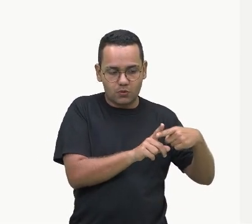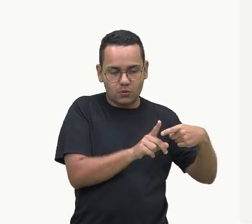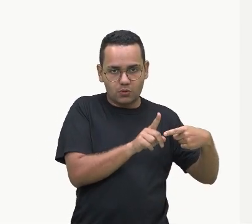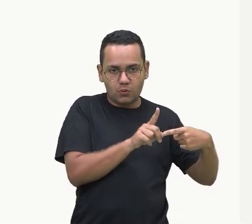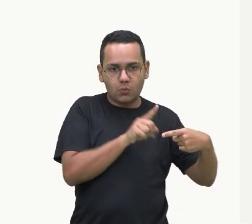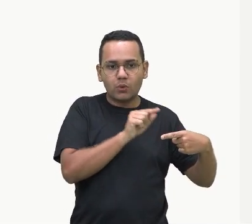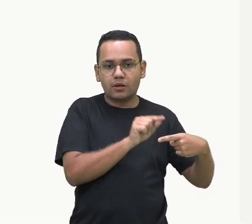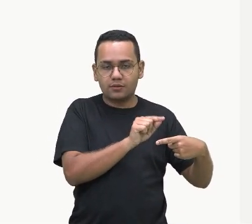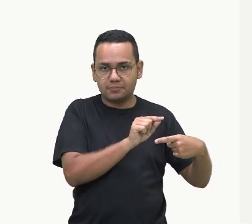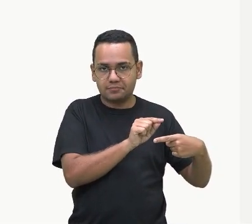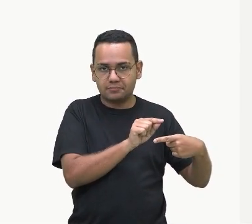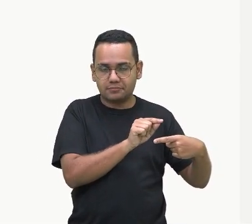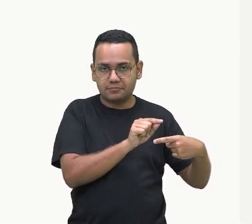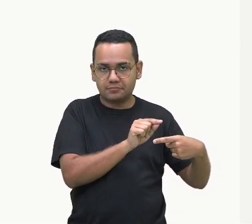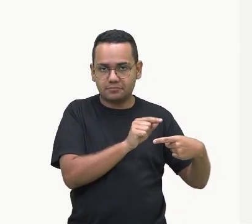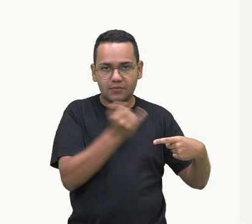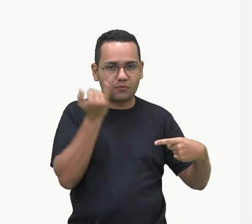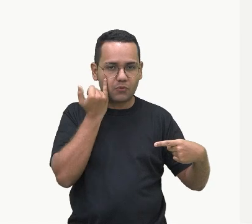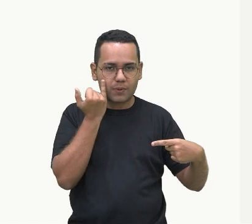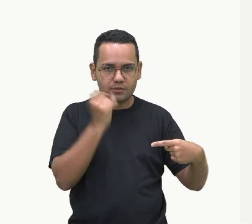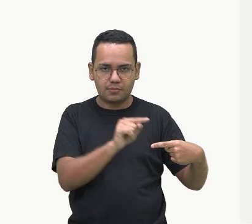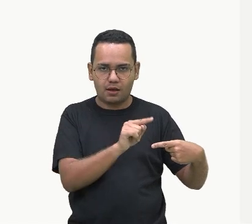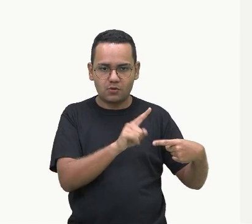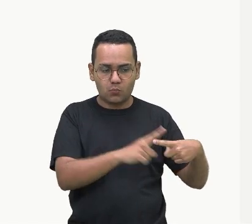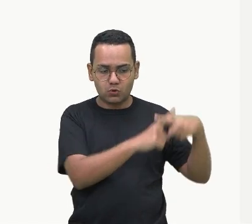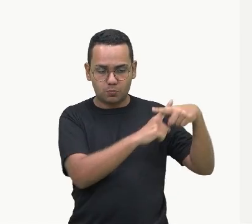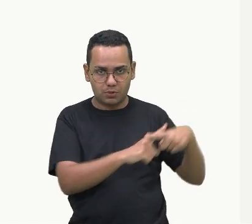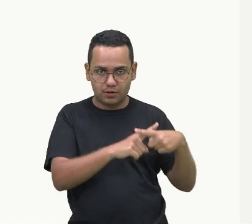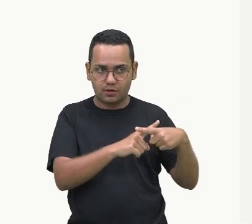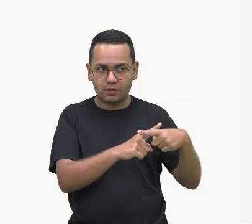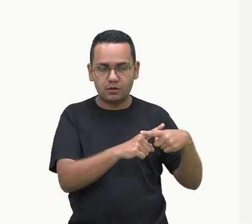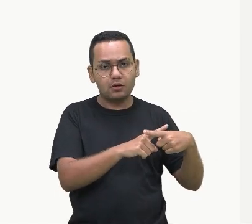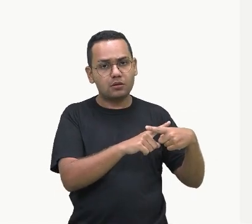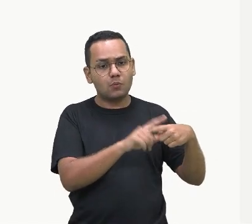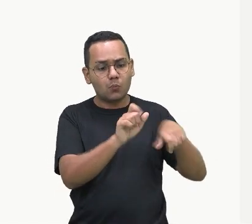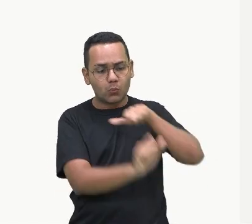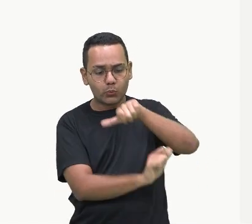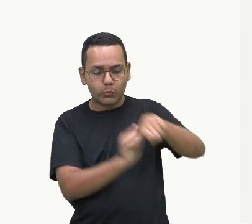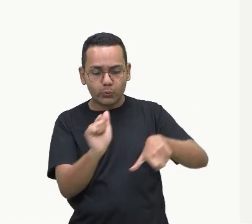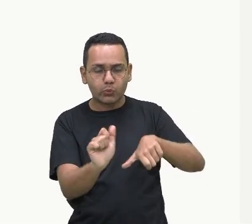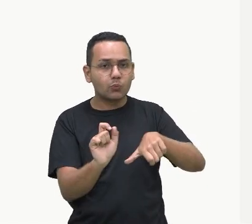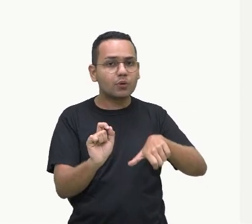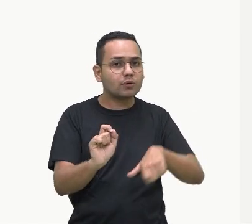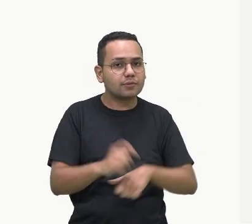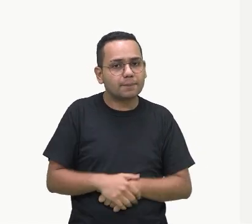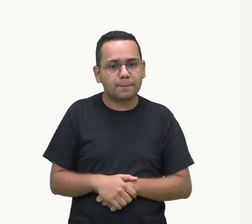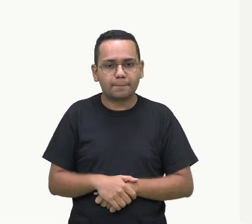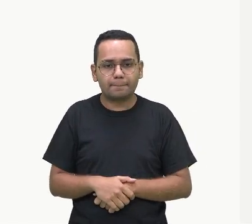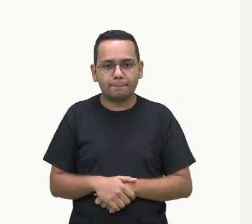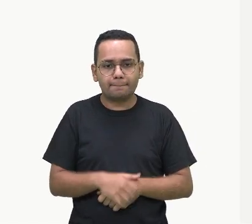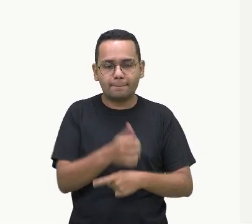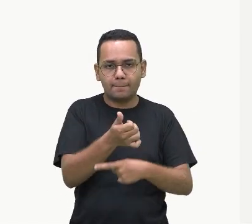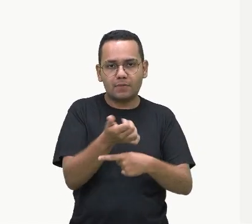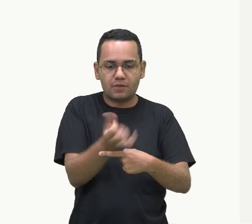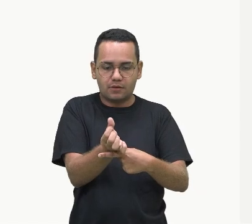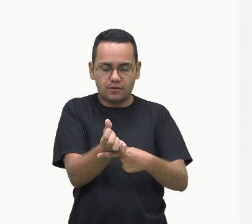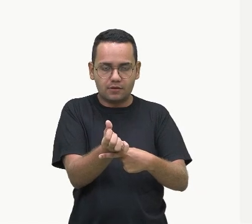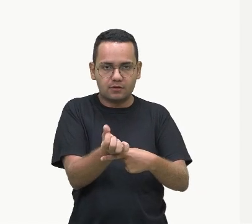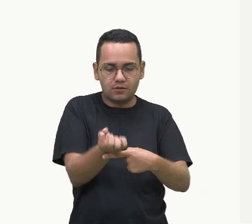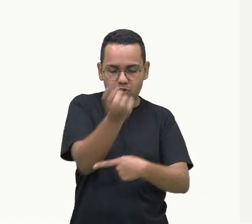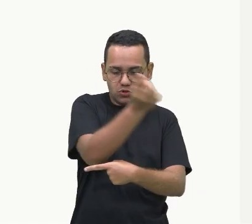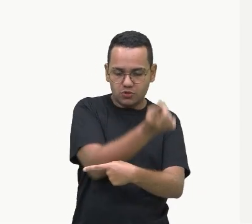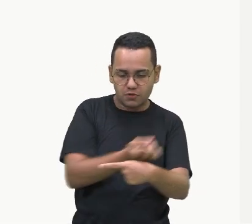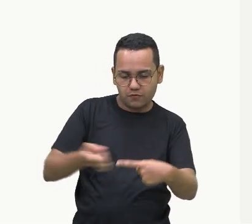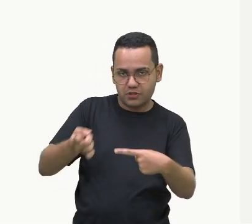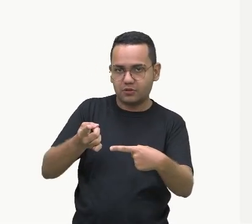ó, multiplicando. A operação inversa da multiplicação é a divisão.